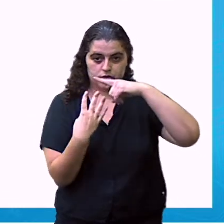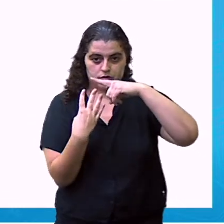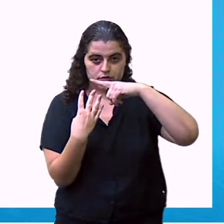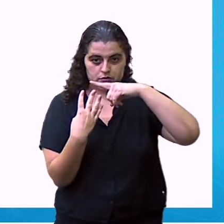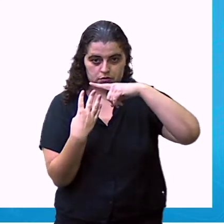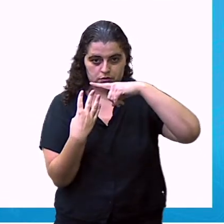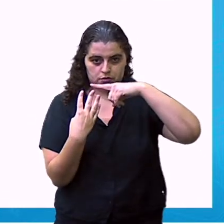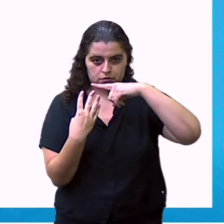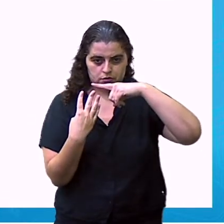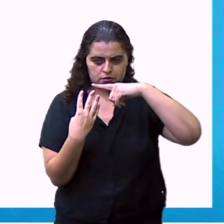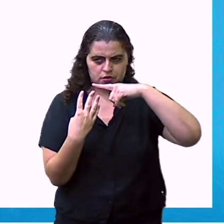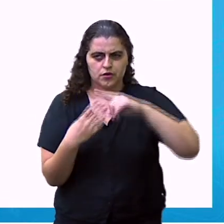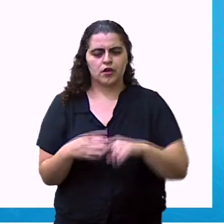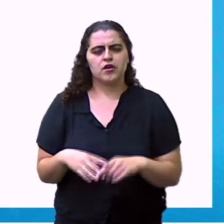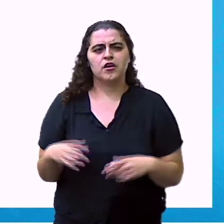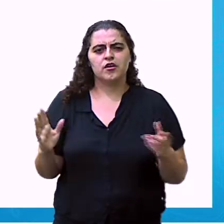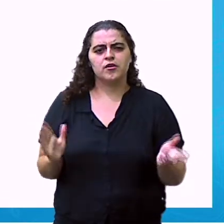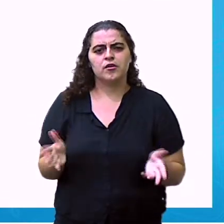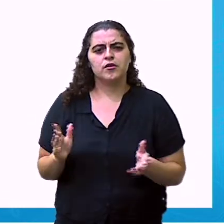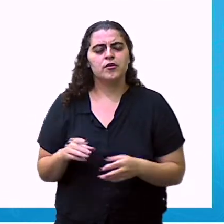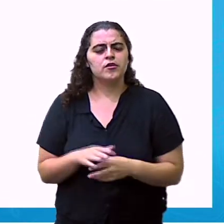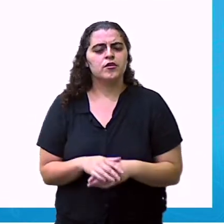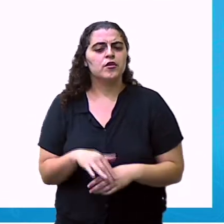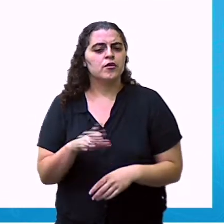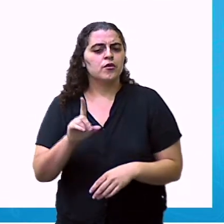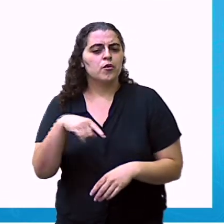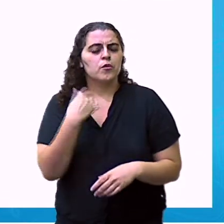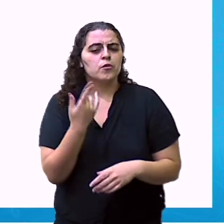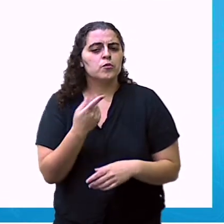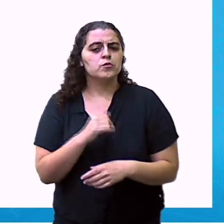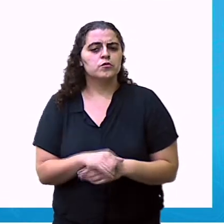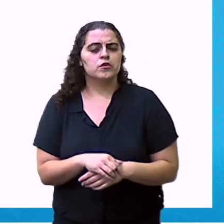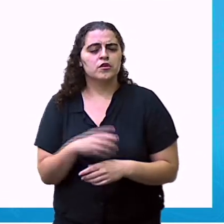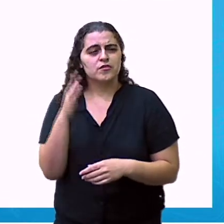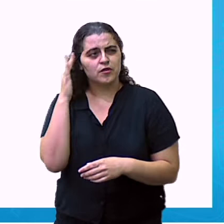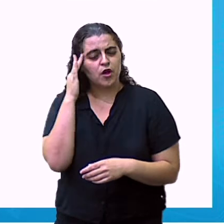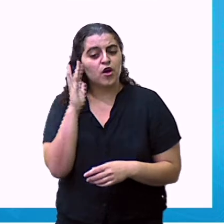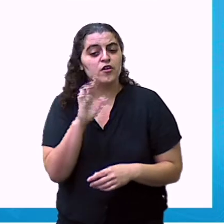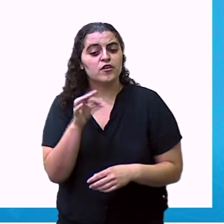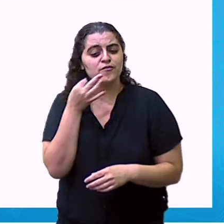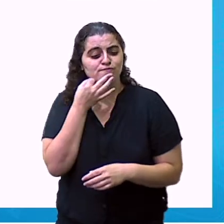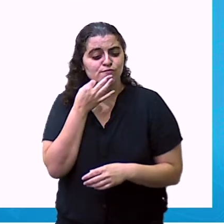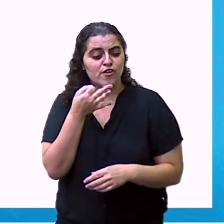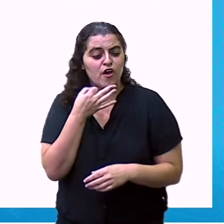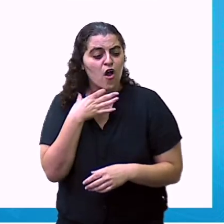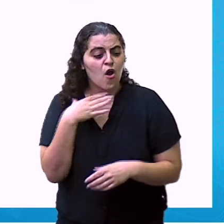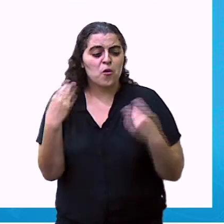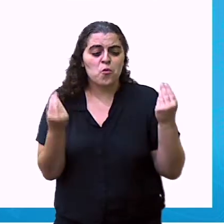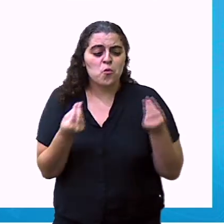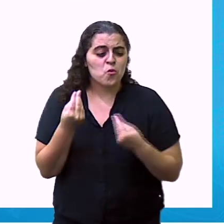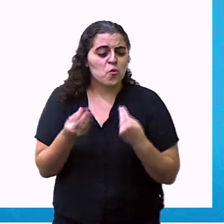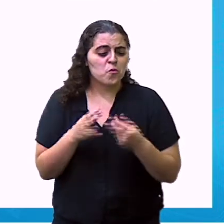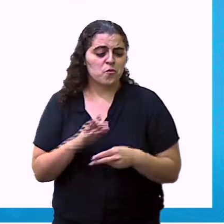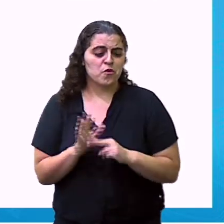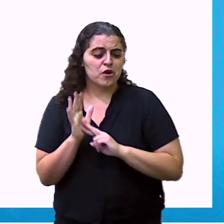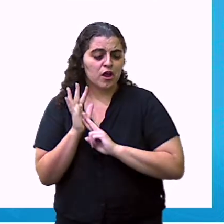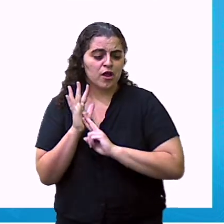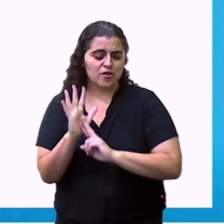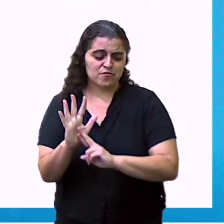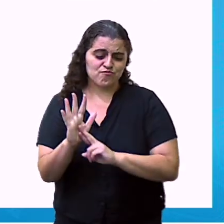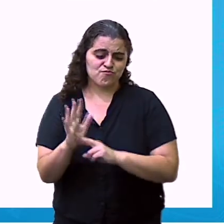é 4. Aí nós já colocamos um outro detalhe que você agora pode ficar pensando assim, mas como eu faço a